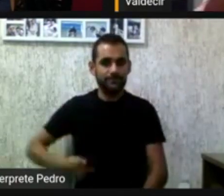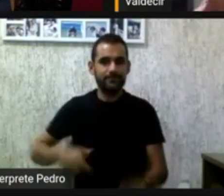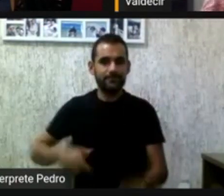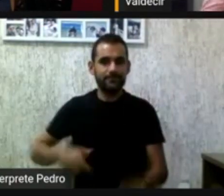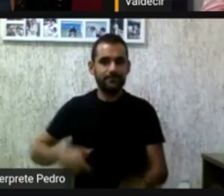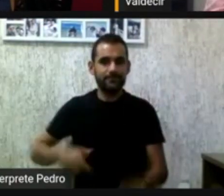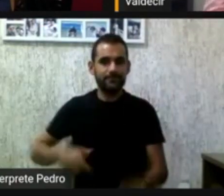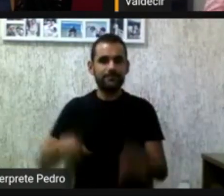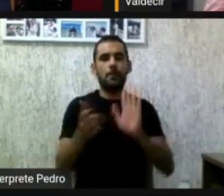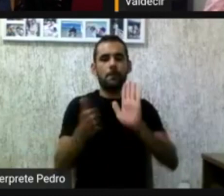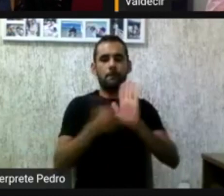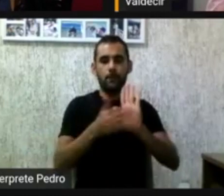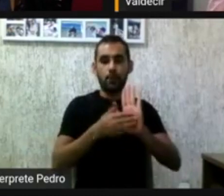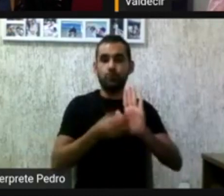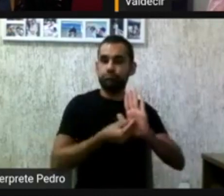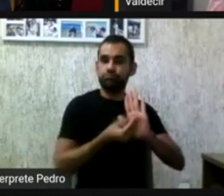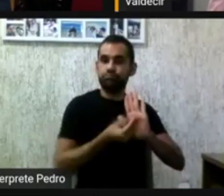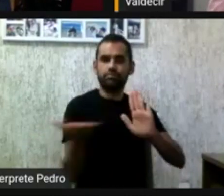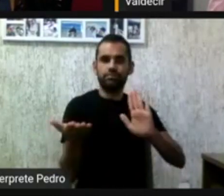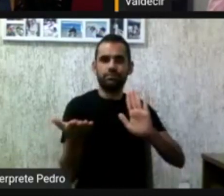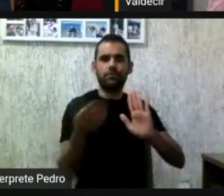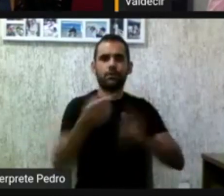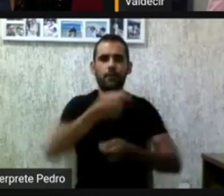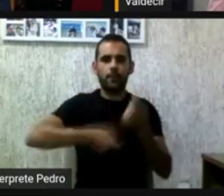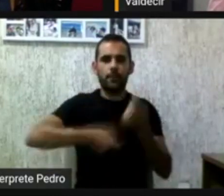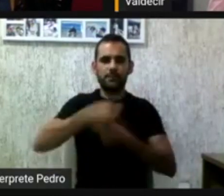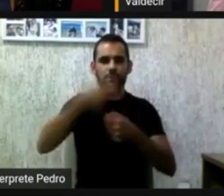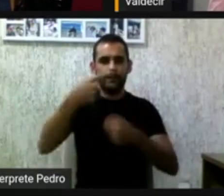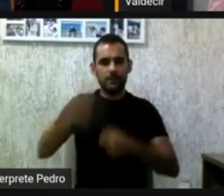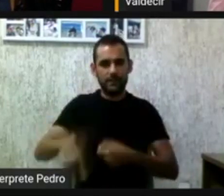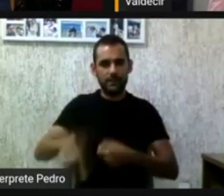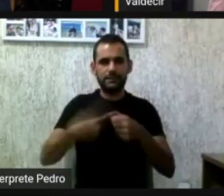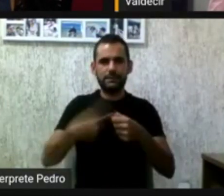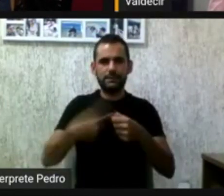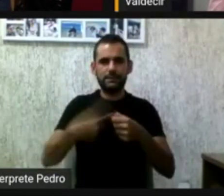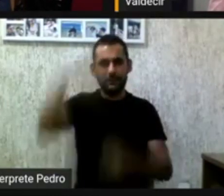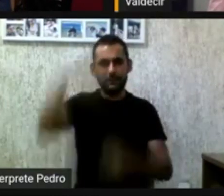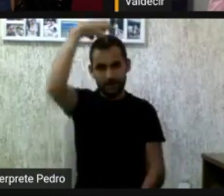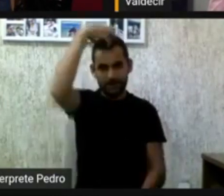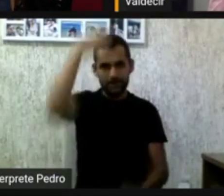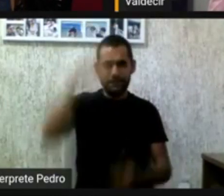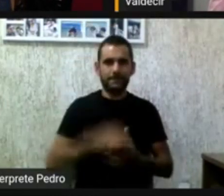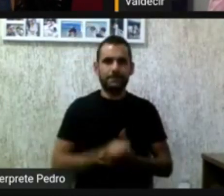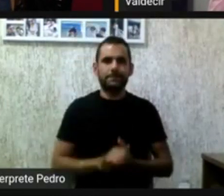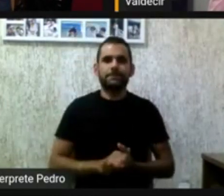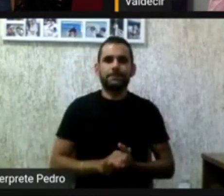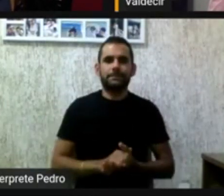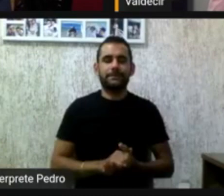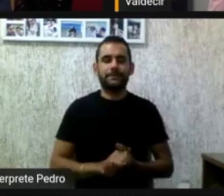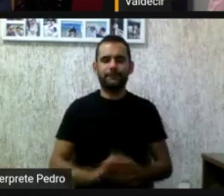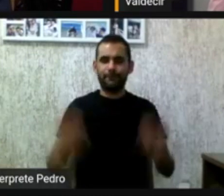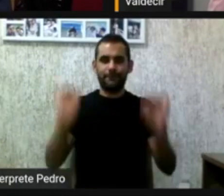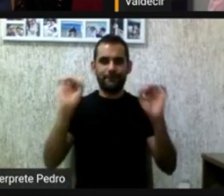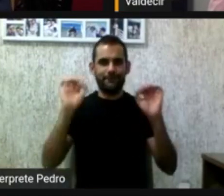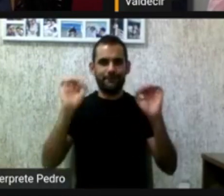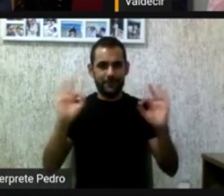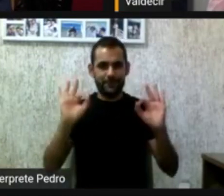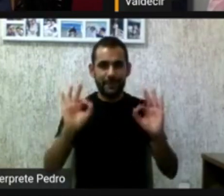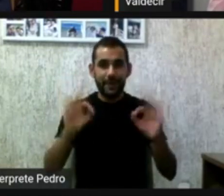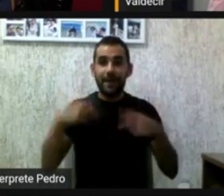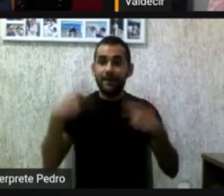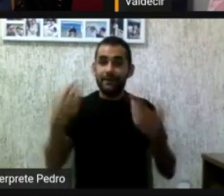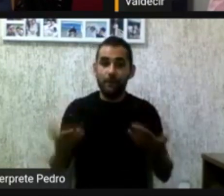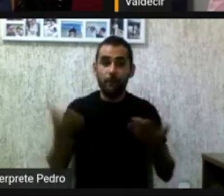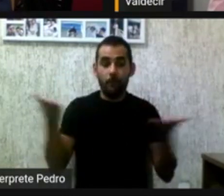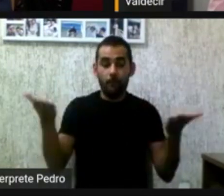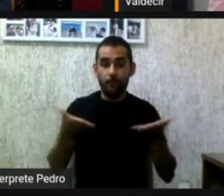gente quer propor uma gestão para a nossa cidade de São João del Rei. Perfeito, Valdeci. Inclusive, a gente vai falar bastante